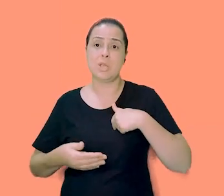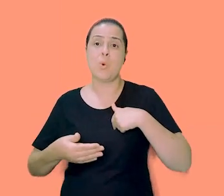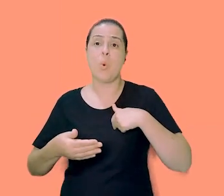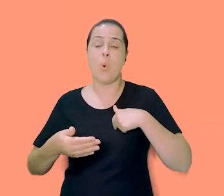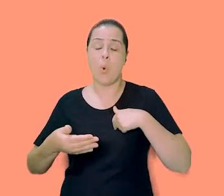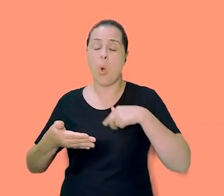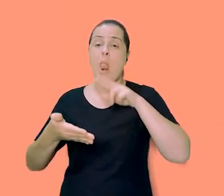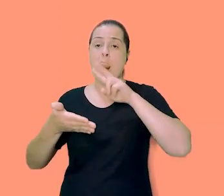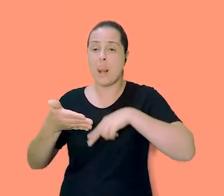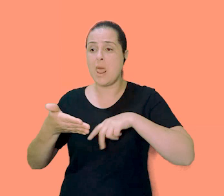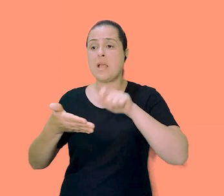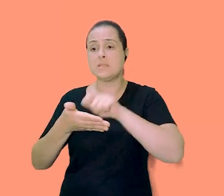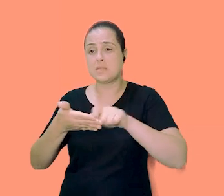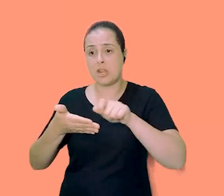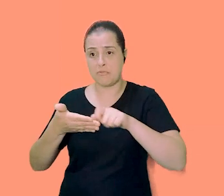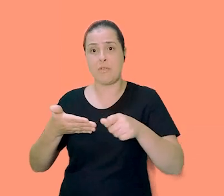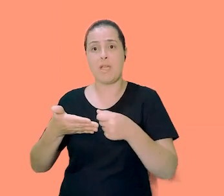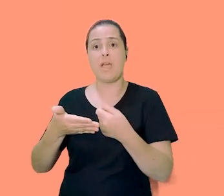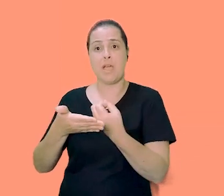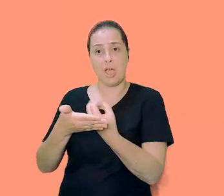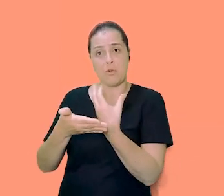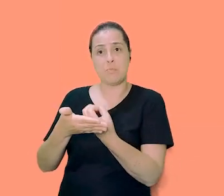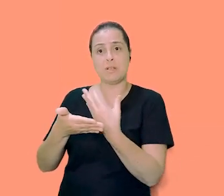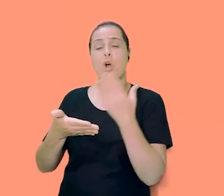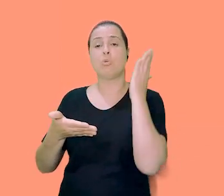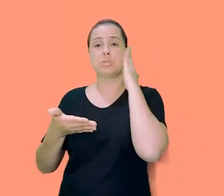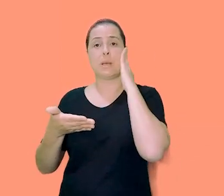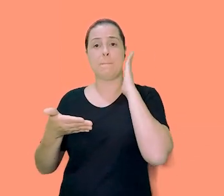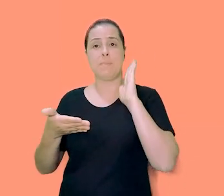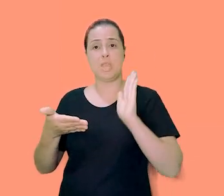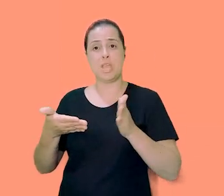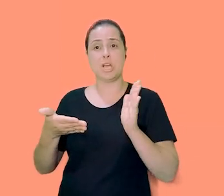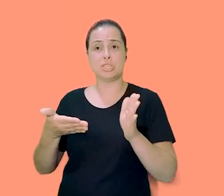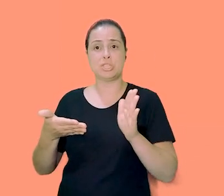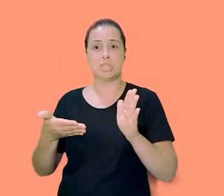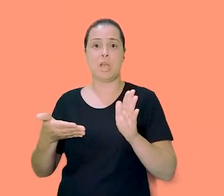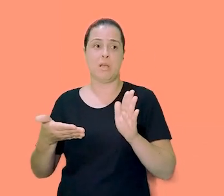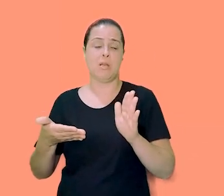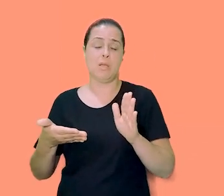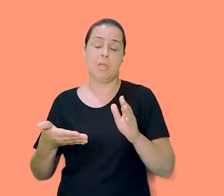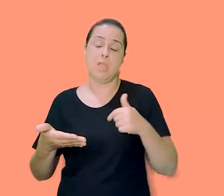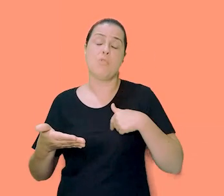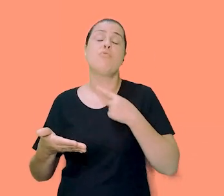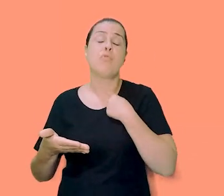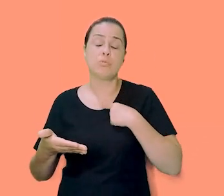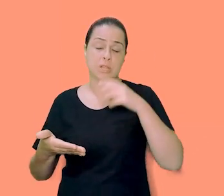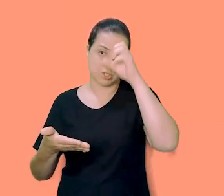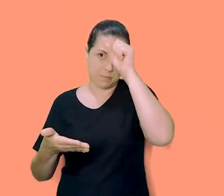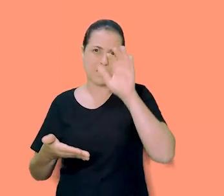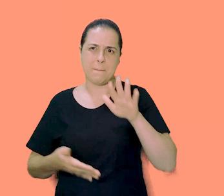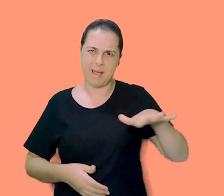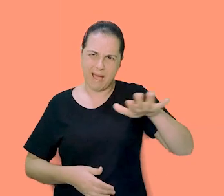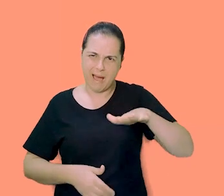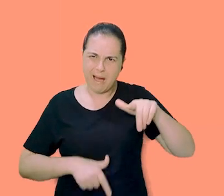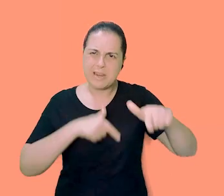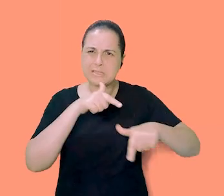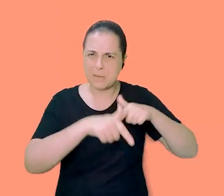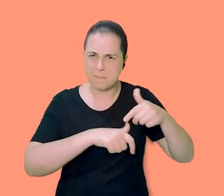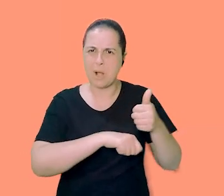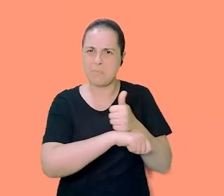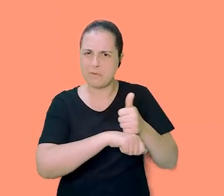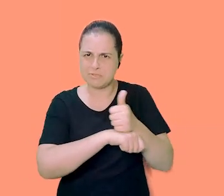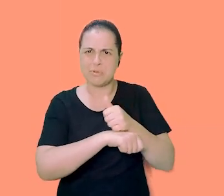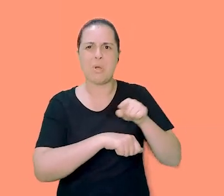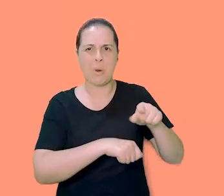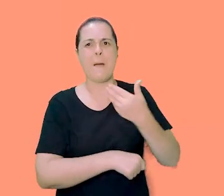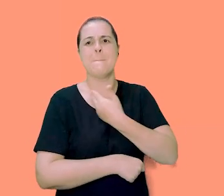era, né? E eu era uma aluna que tinha muita boa vontade de aprender. Agora, no mercado de trabalho, você tem muito preconceito, mas muito